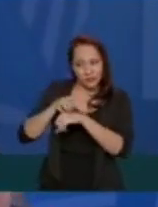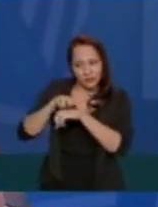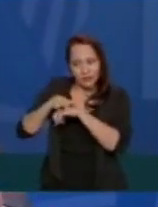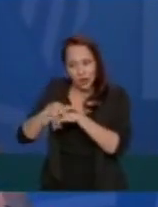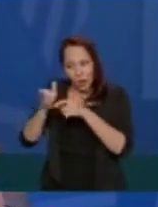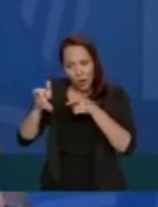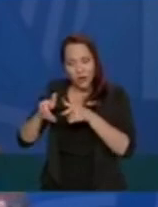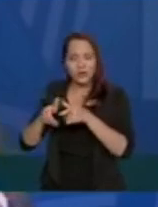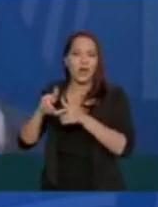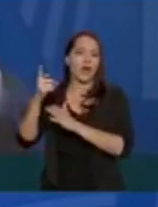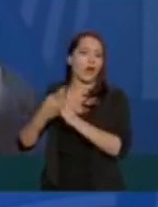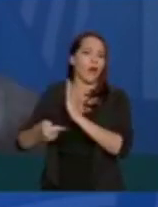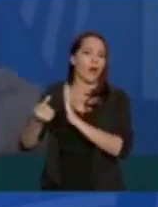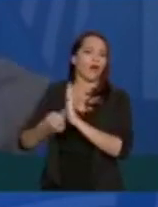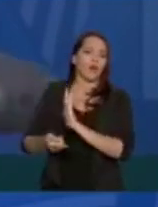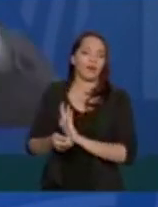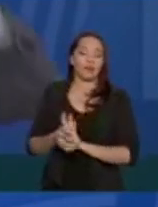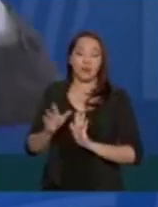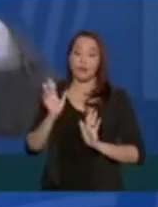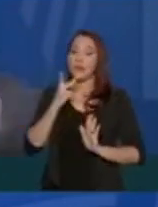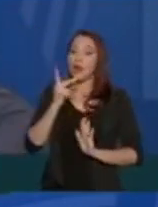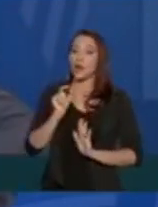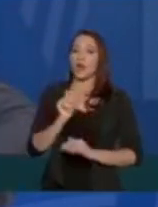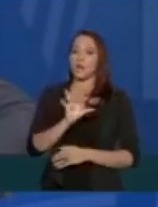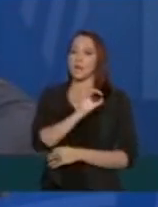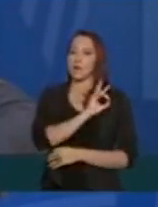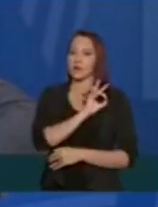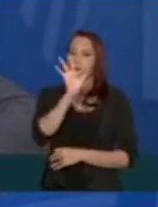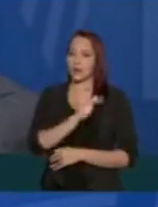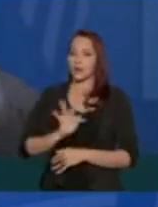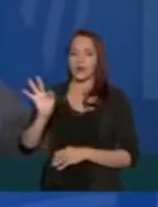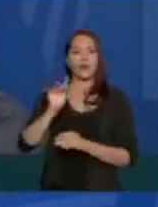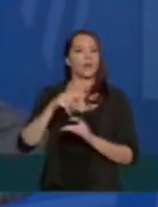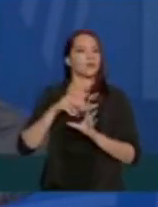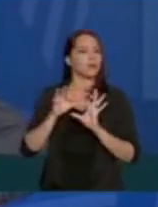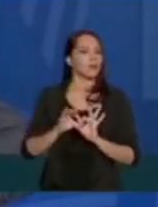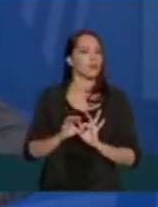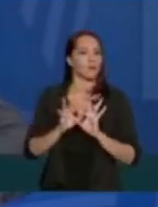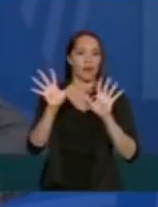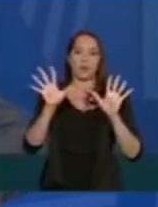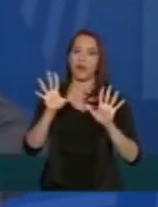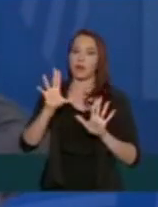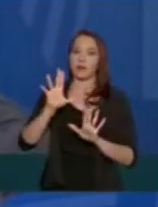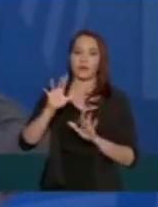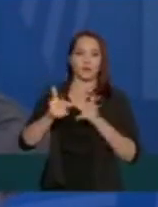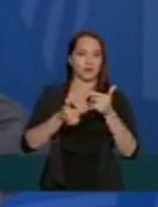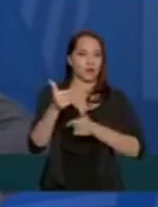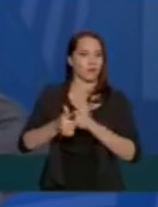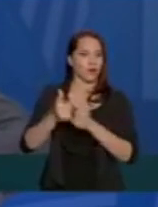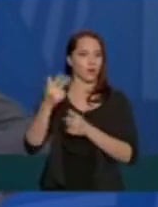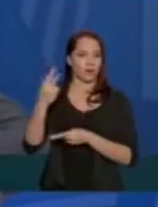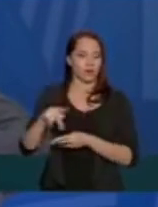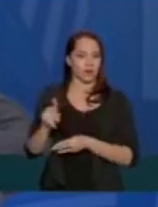O que eu posso garantir é: a Polícia Federal tem total independência na atuação.